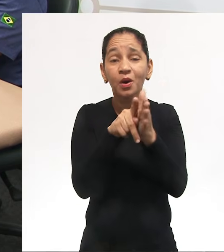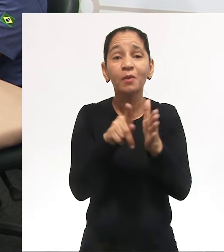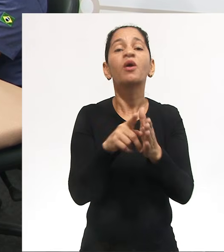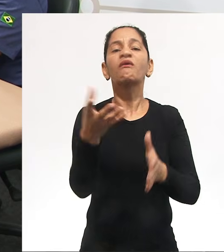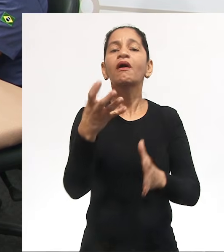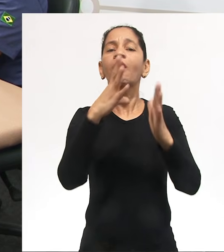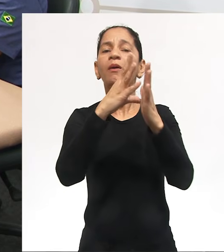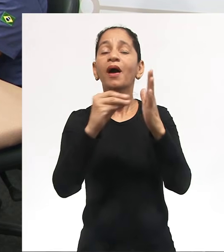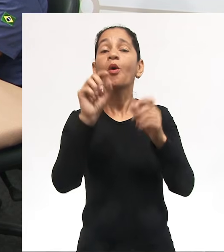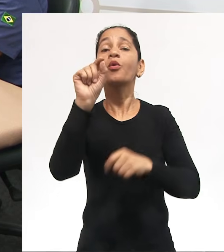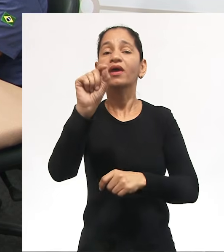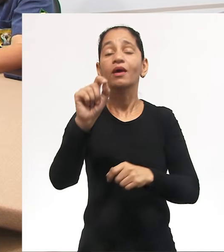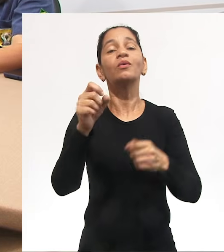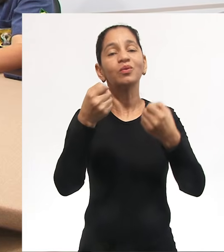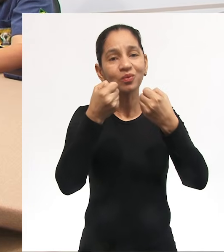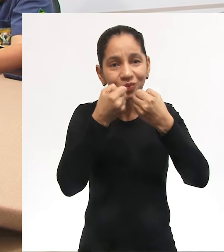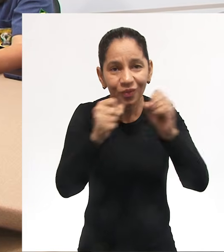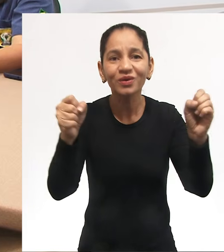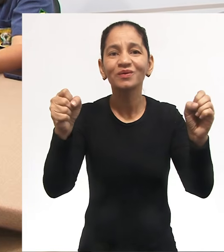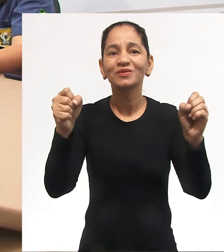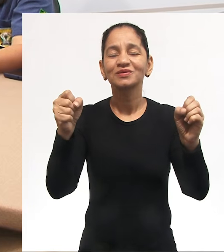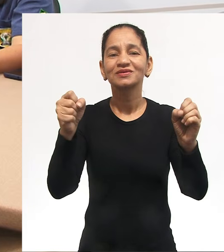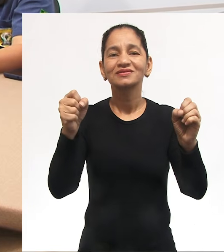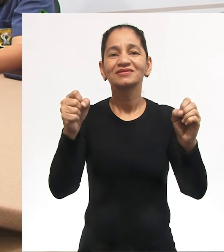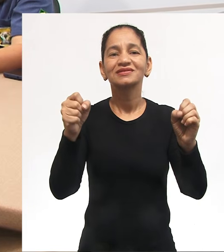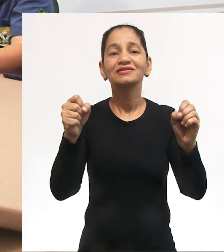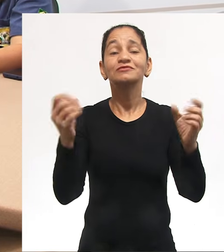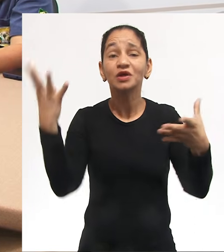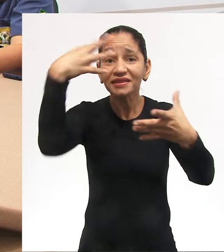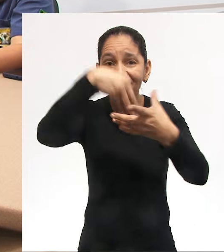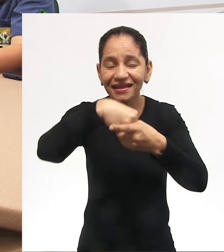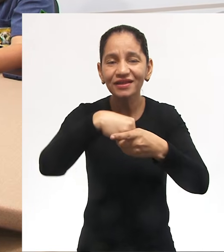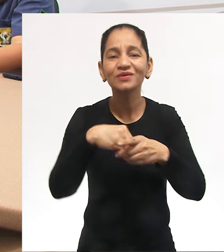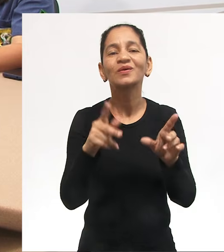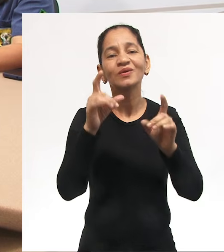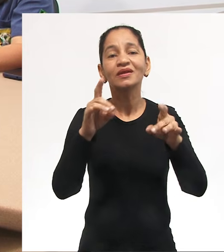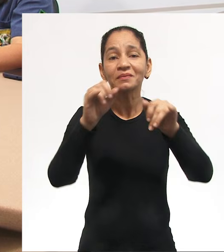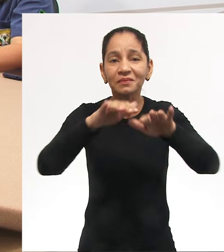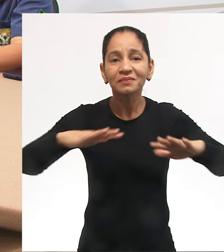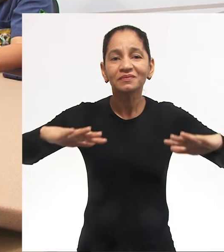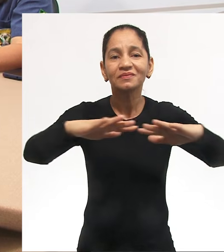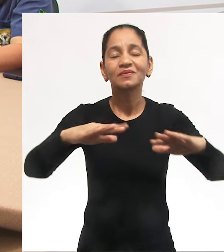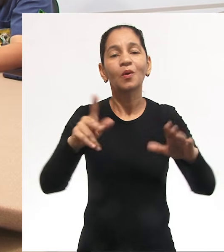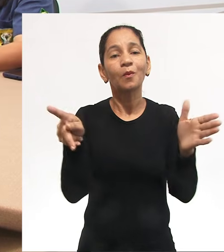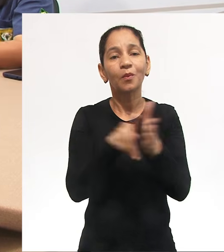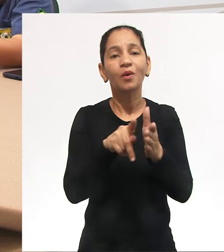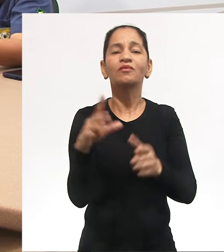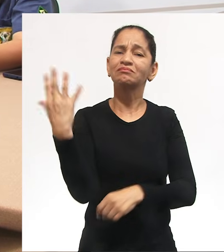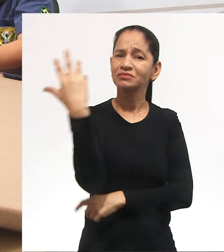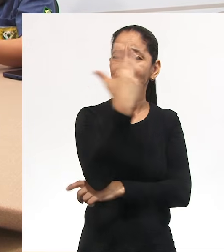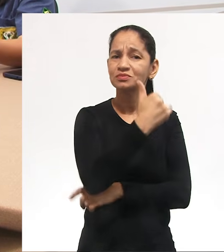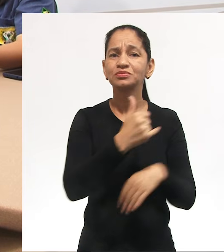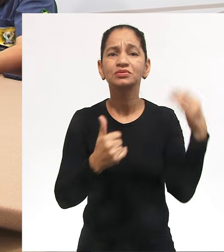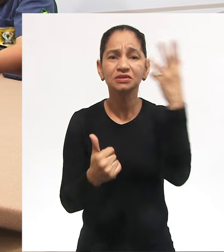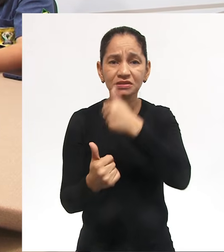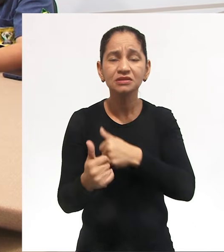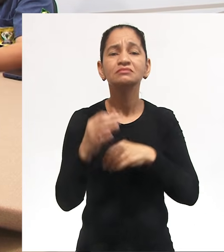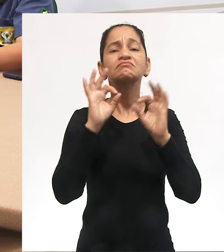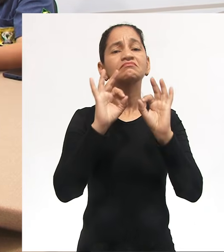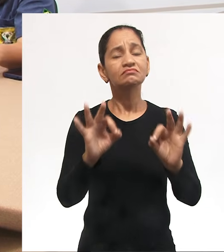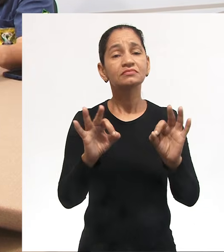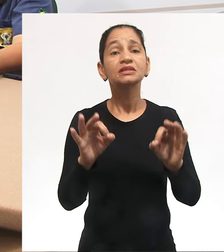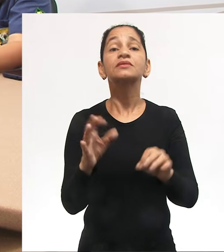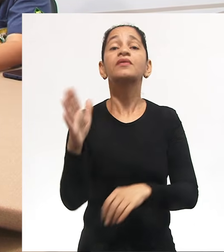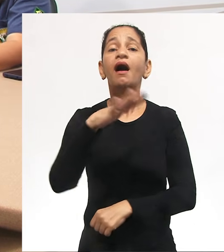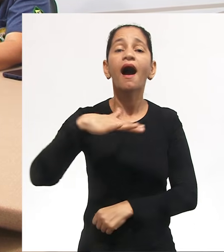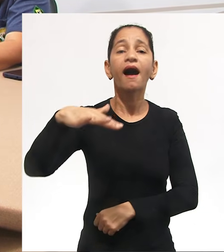esse também. Um que pega o ônibus da zona rural, fez o ônibus da zona rural. Então, assim, foram representações